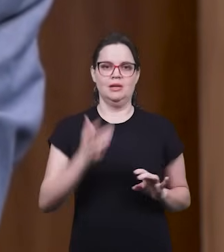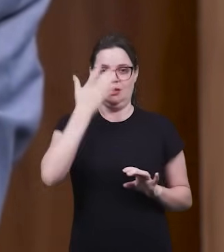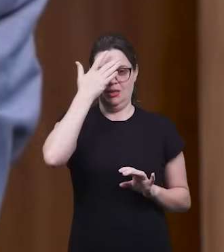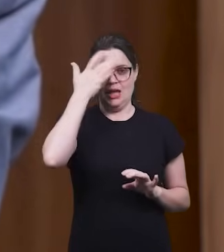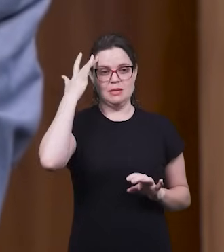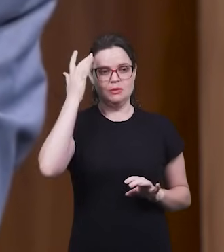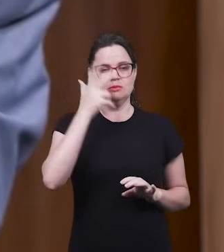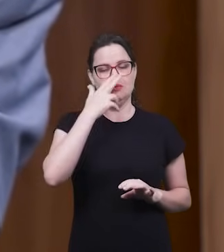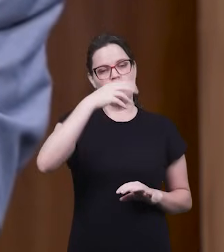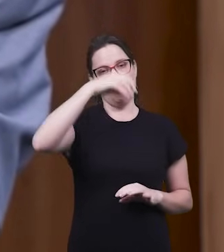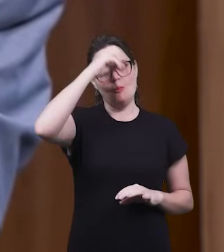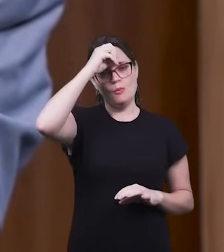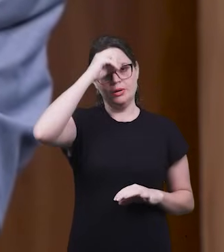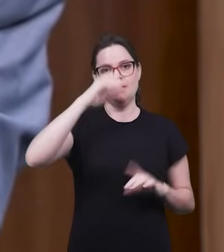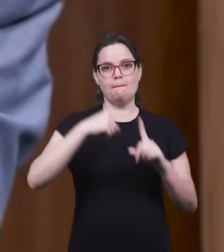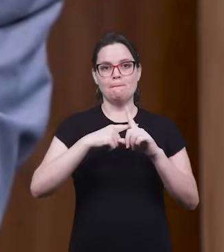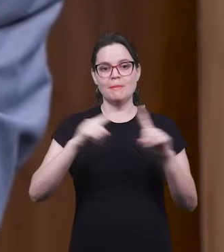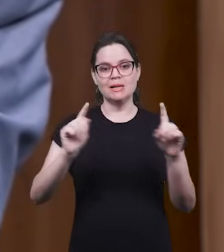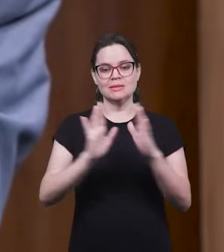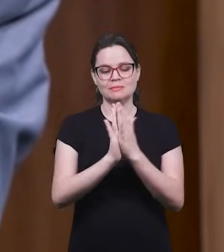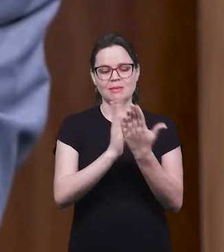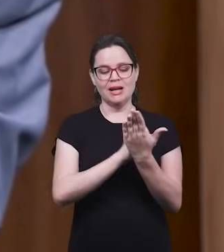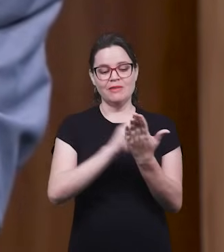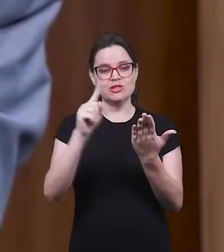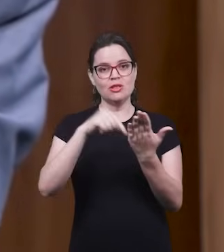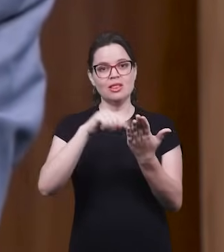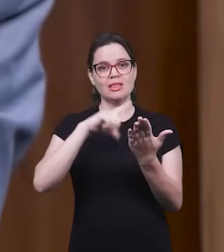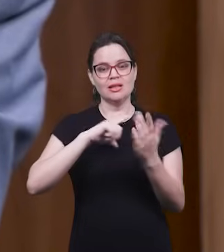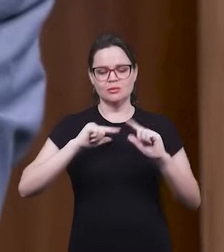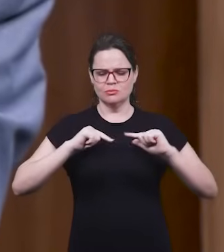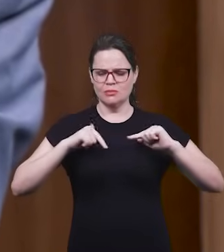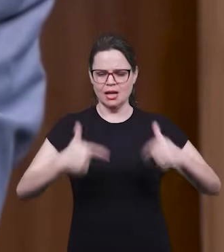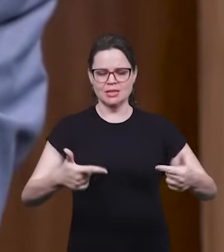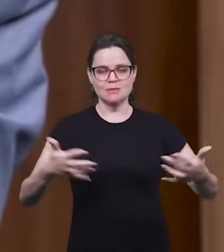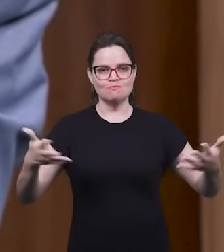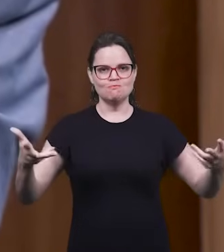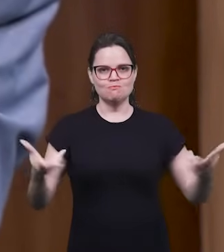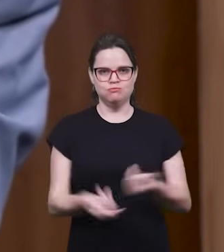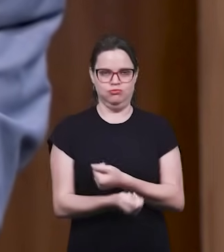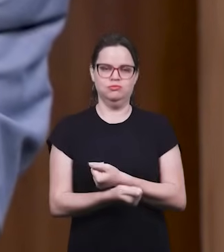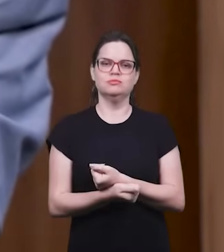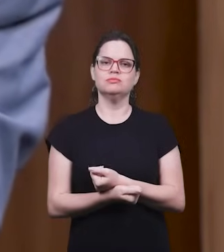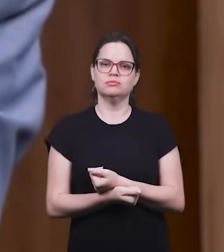A palavra, ela está tendo um efeito muito grande. Sabe por causa de quê?